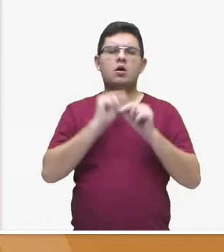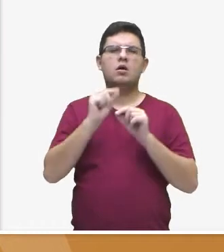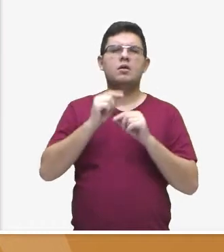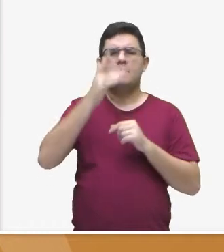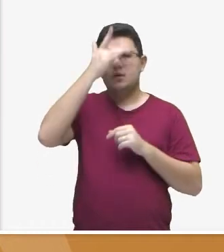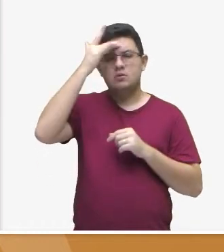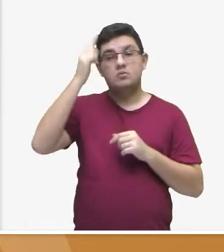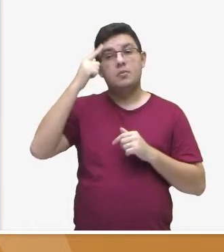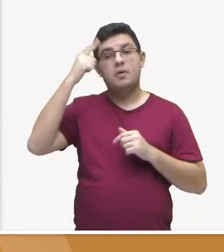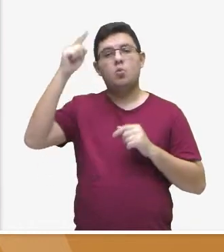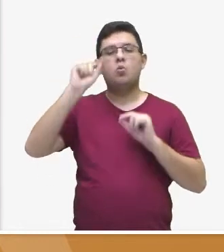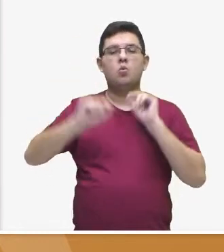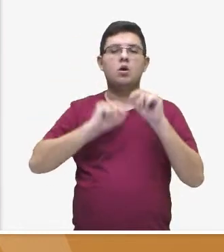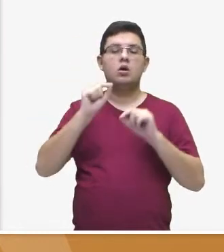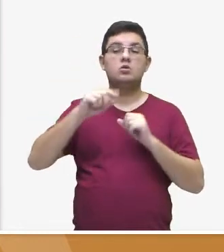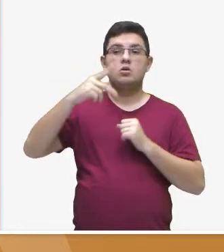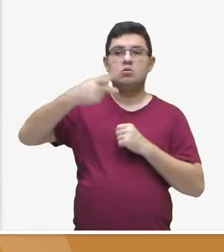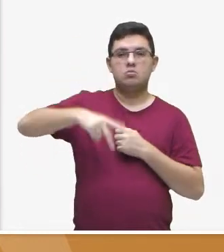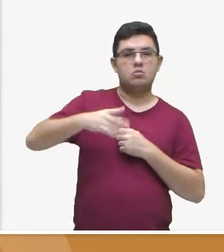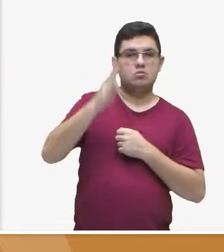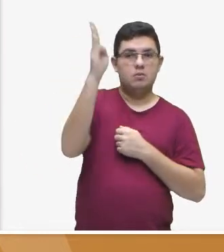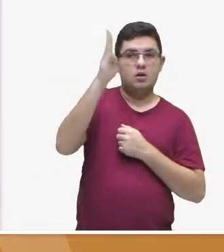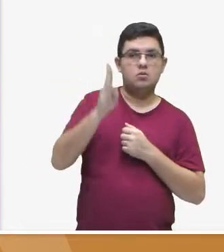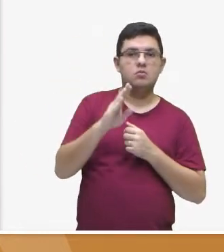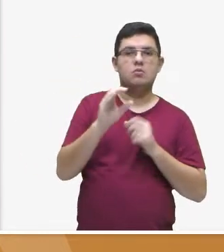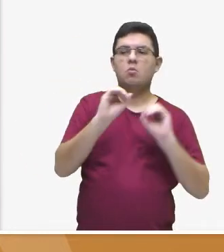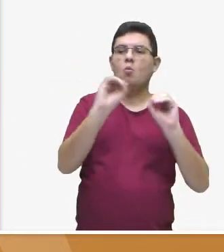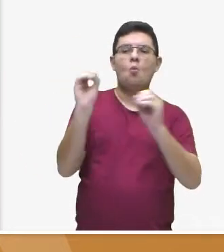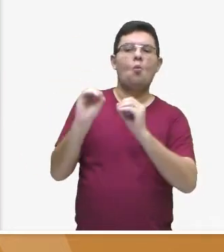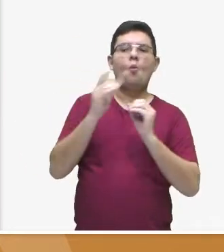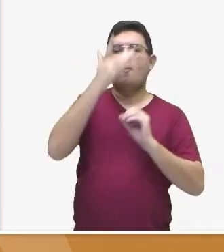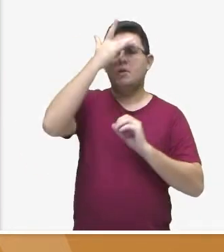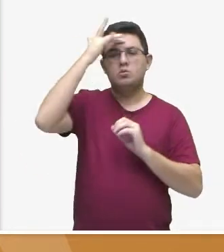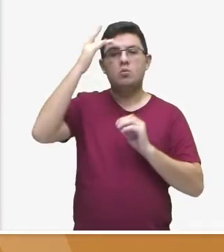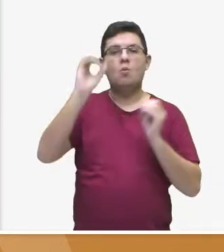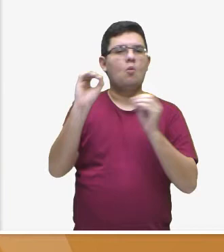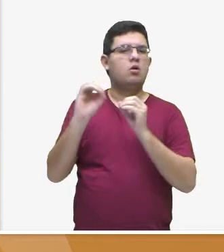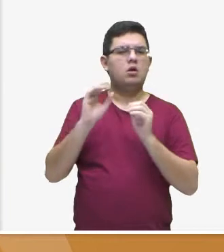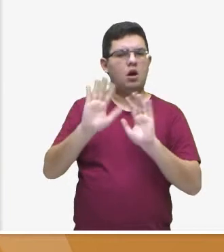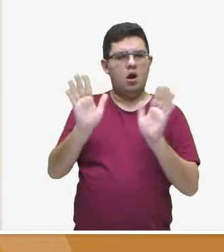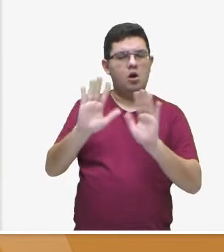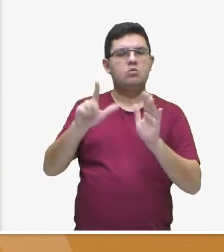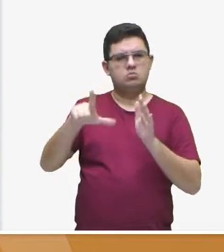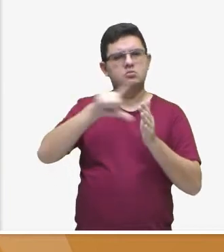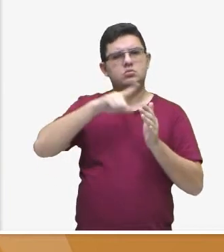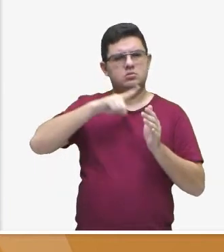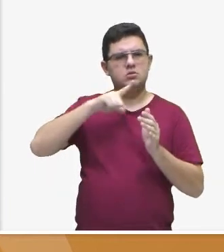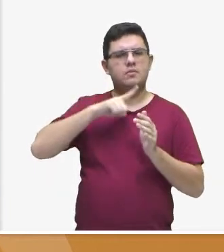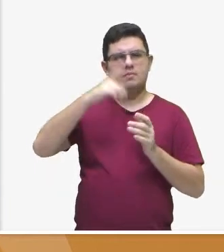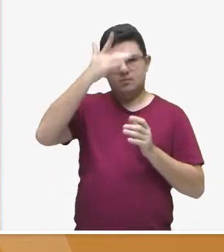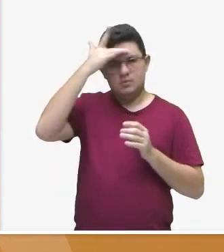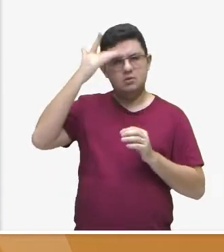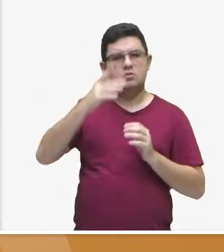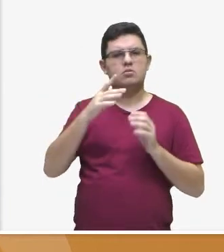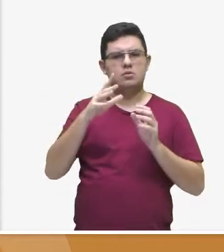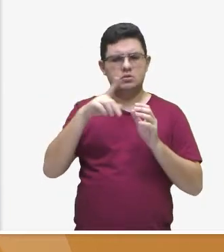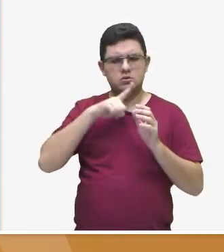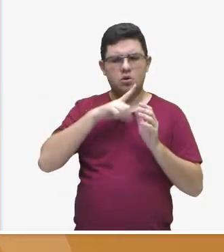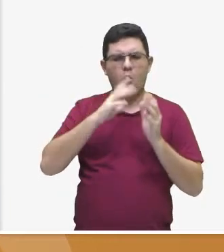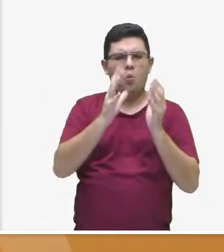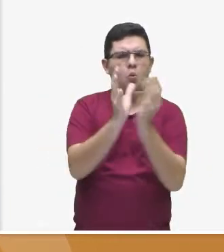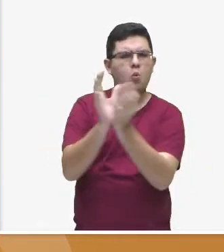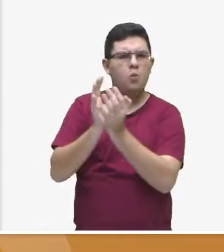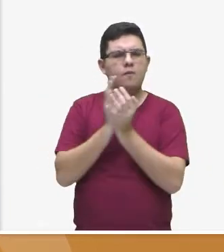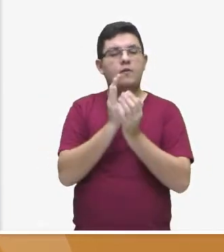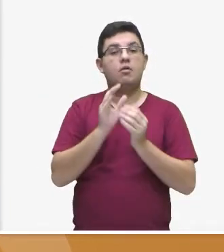que aqui não habitava ninguém, que isso aqui não era terra de ninguém. Não, a terra tinha dono, tinha dono. E os